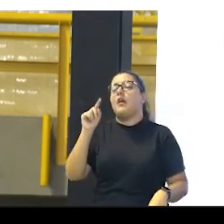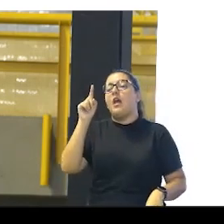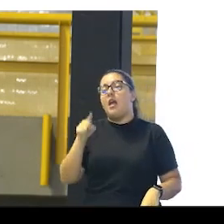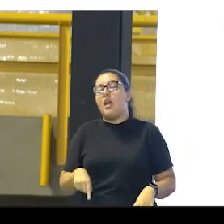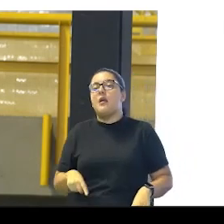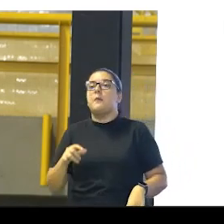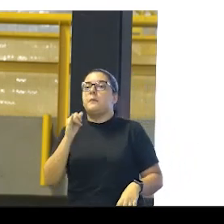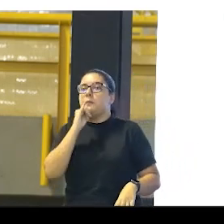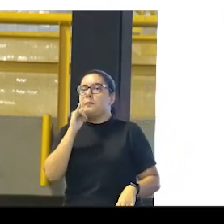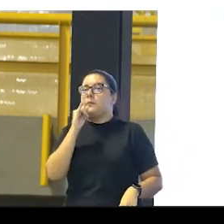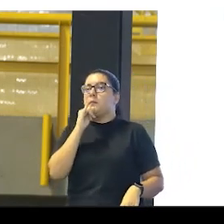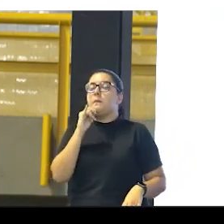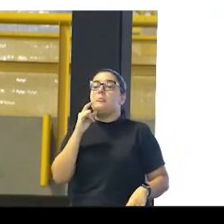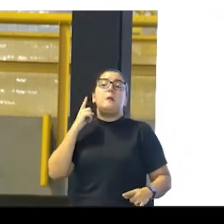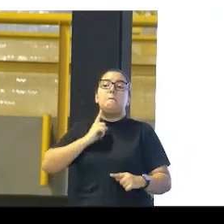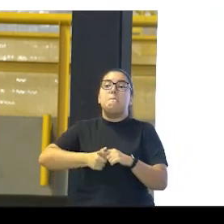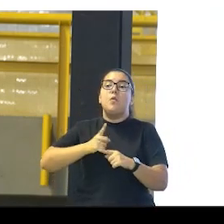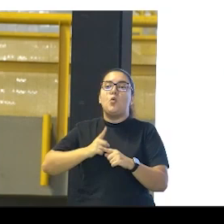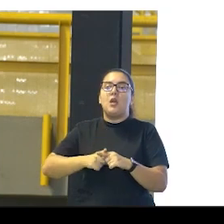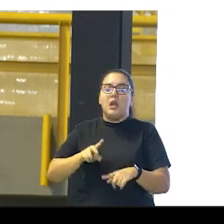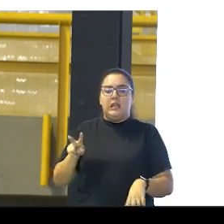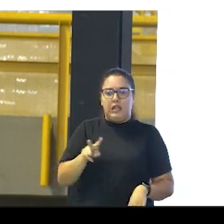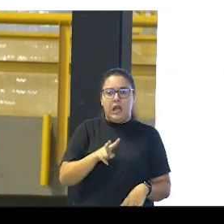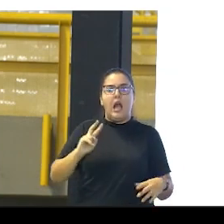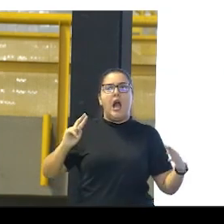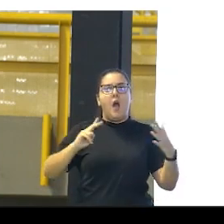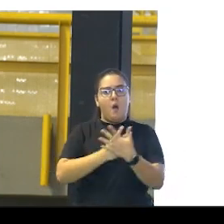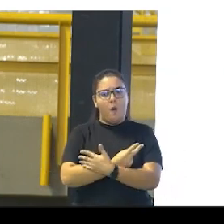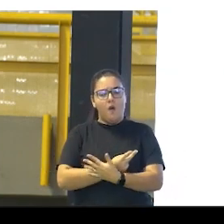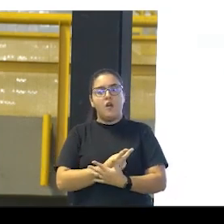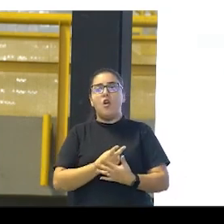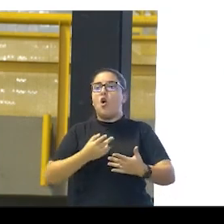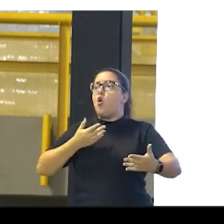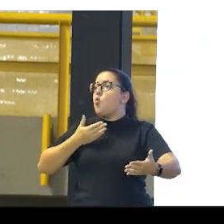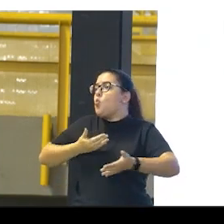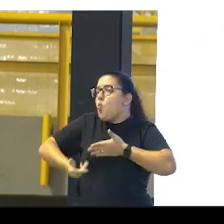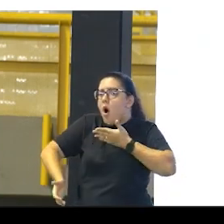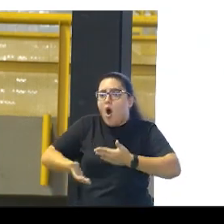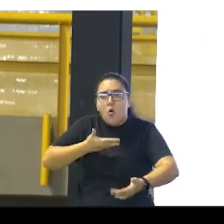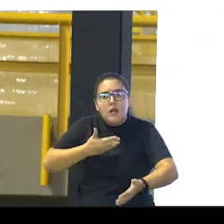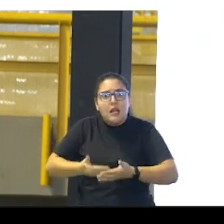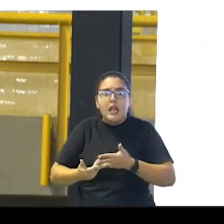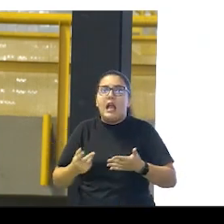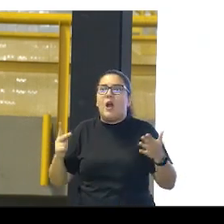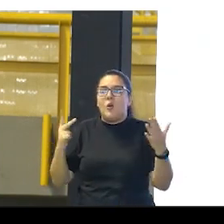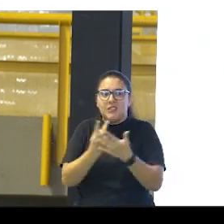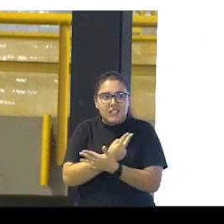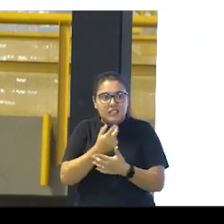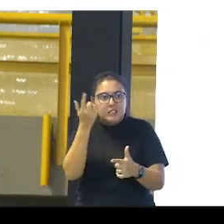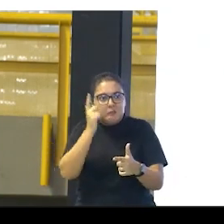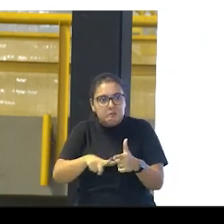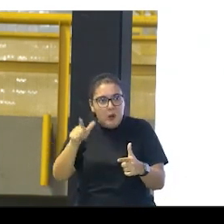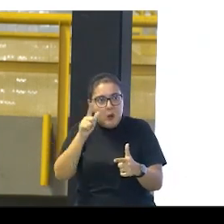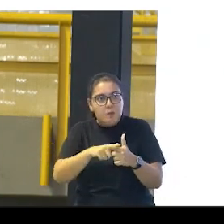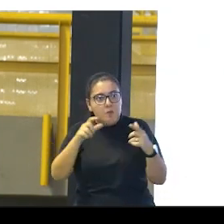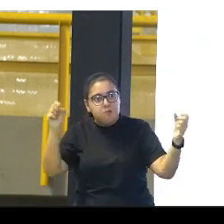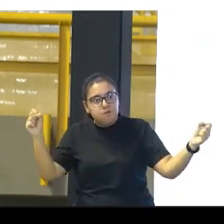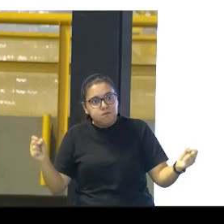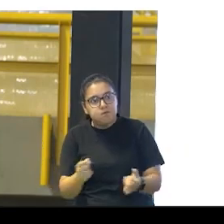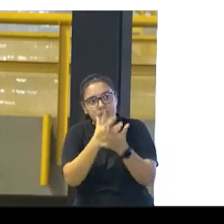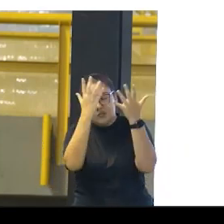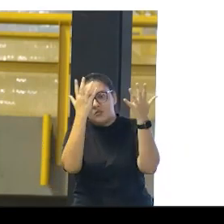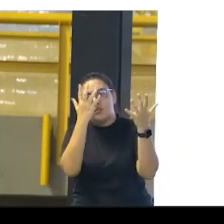são estranhos porque você sabe que toda catástrofe faz com que